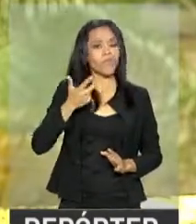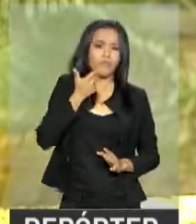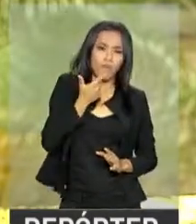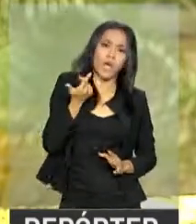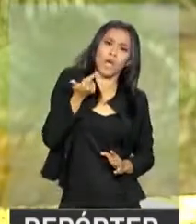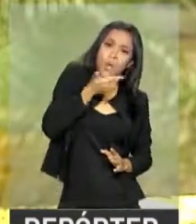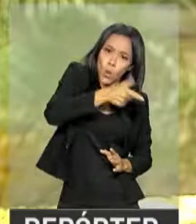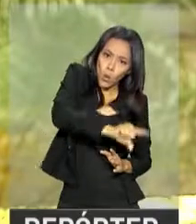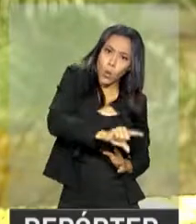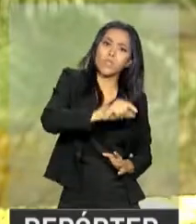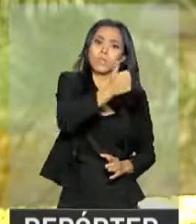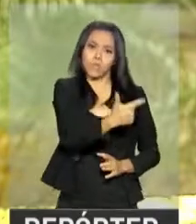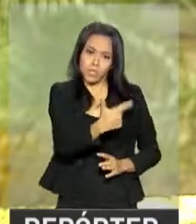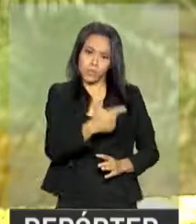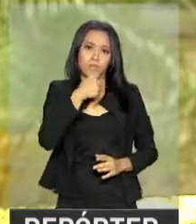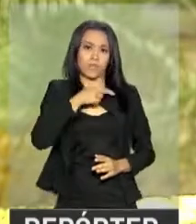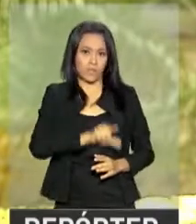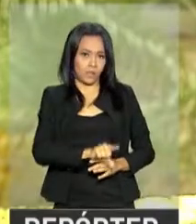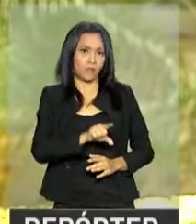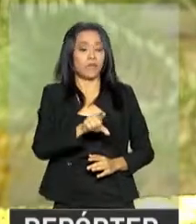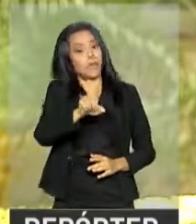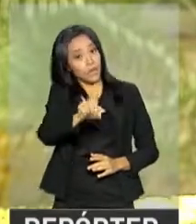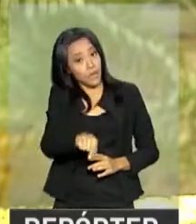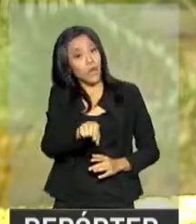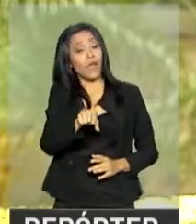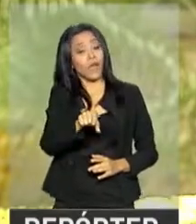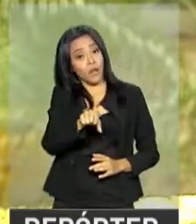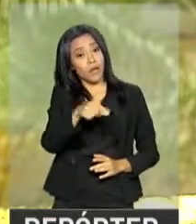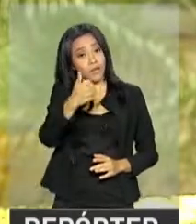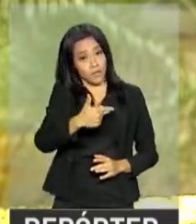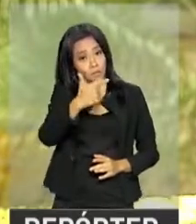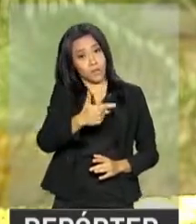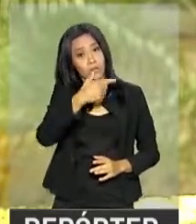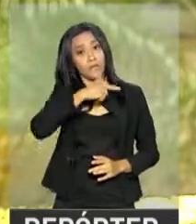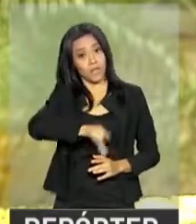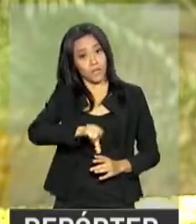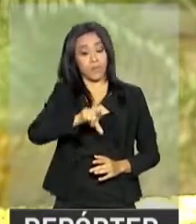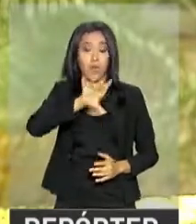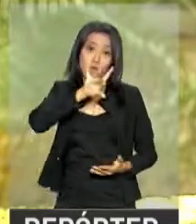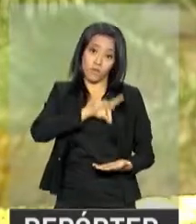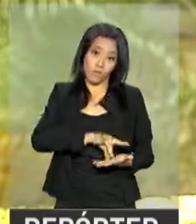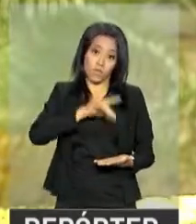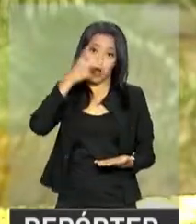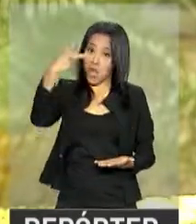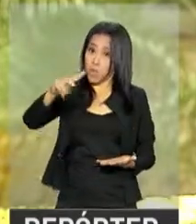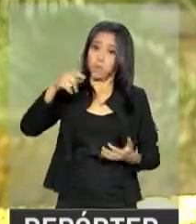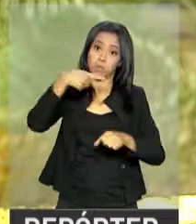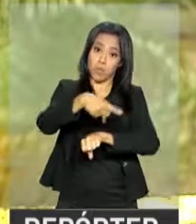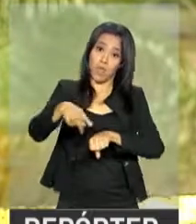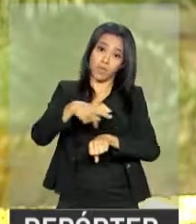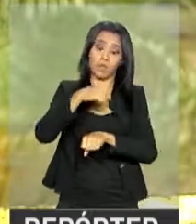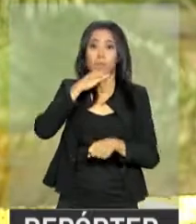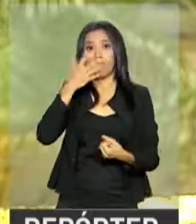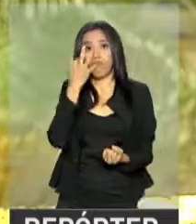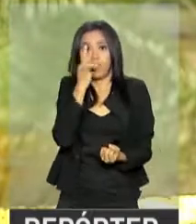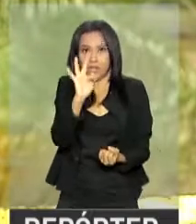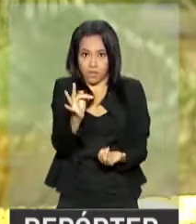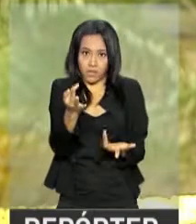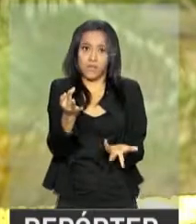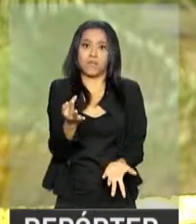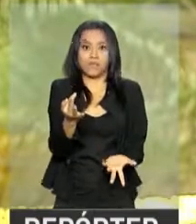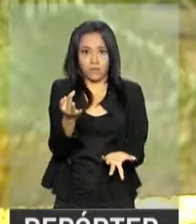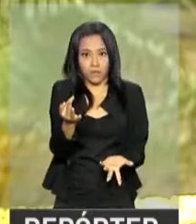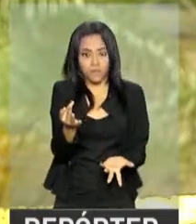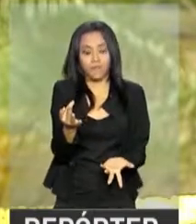é uma língua majoritária que é normalmente o filho a segunda língua oficial a língua oficial do país como francês prazeres